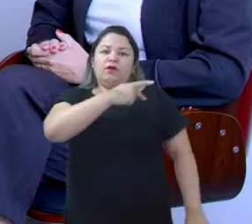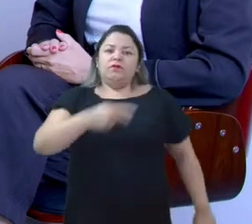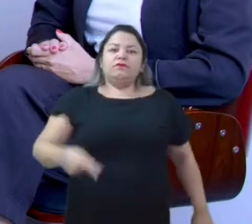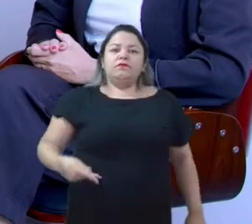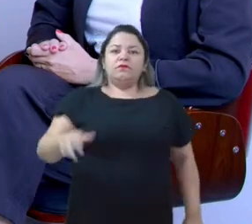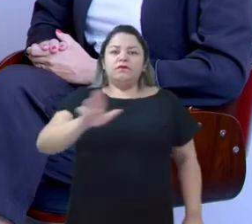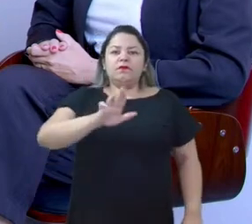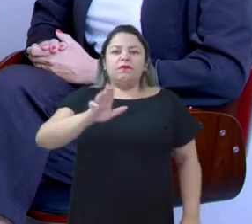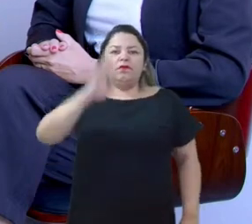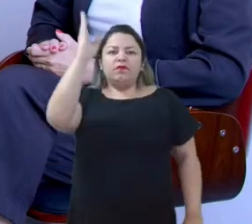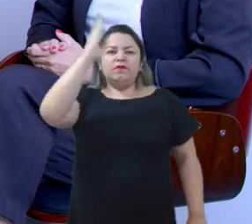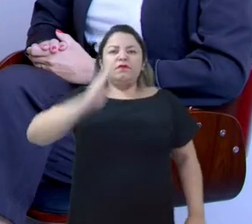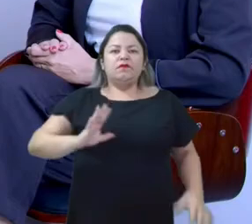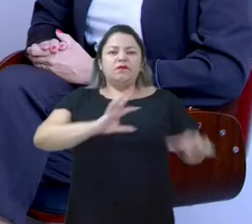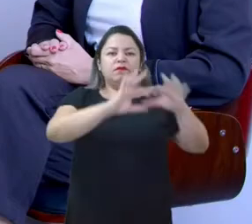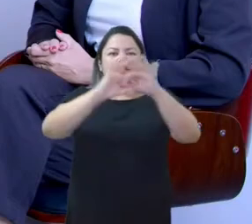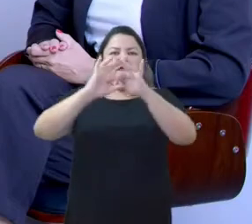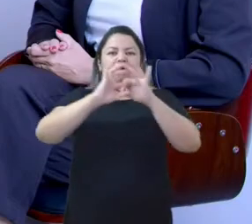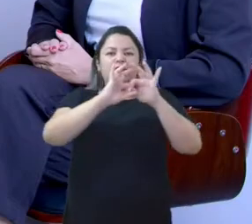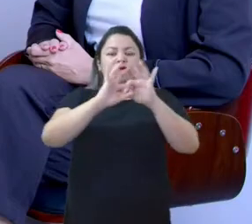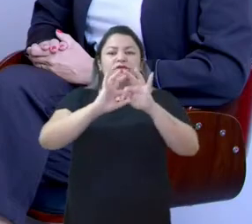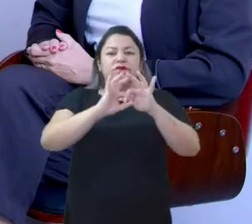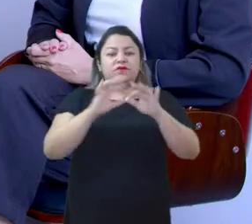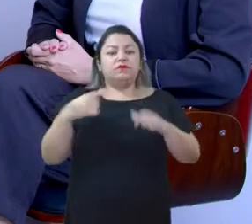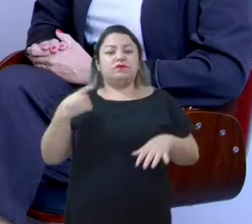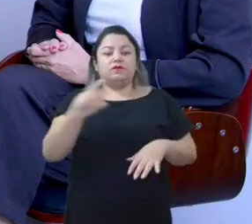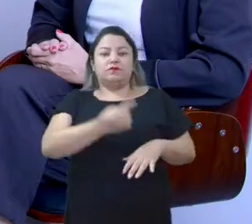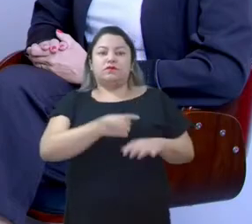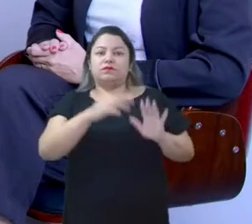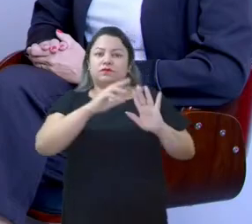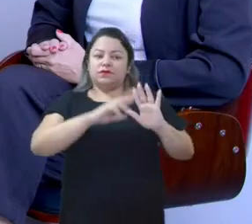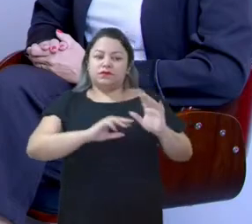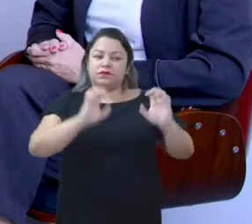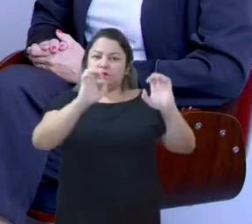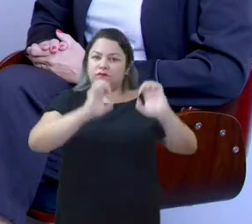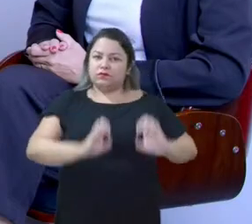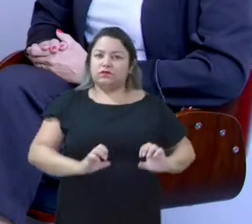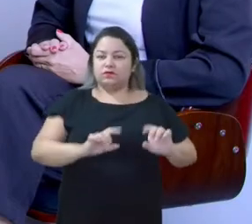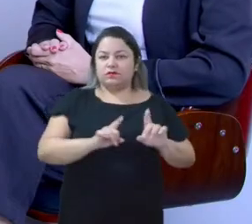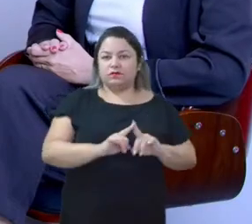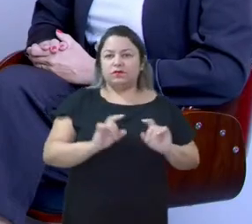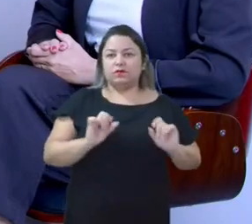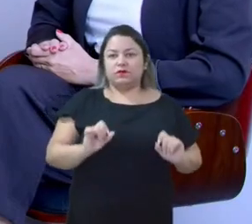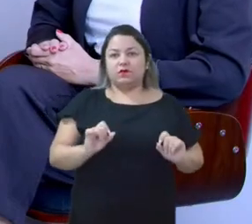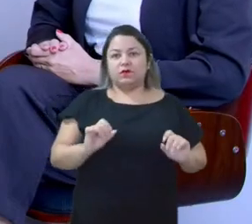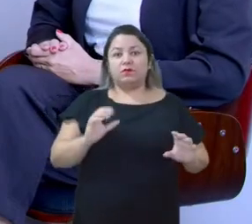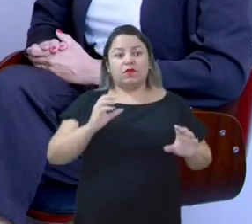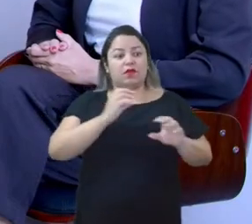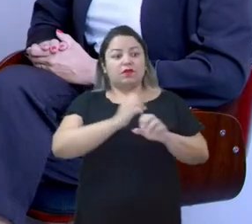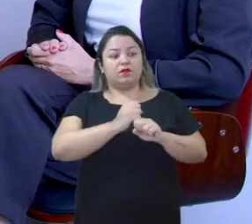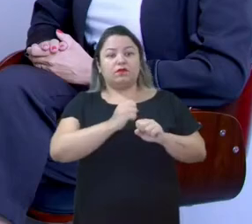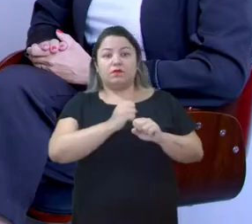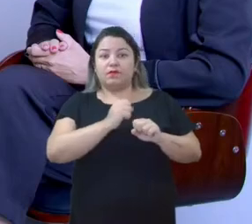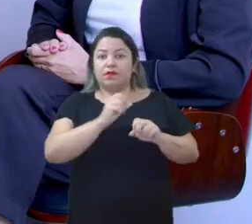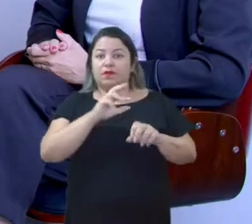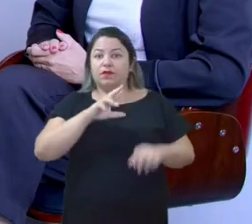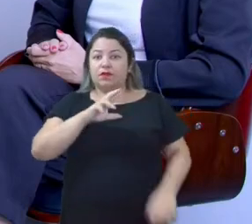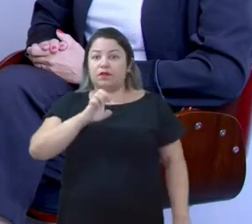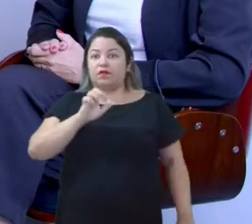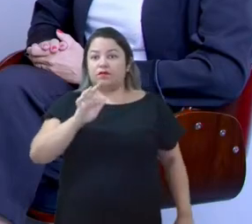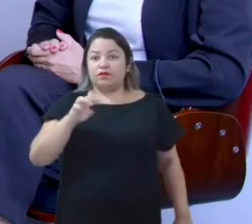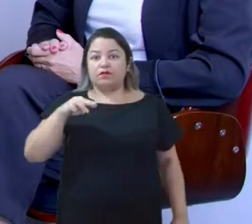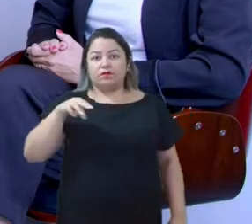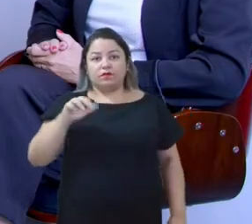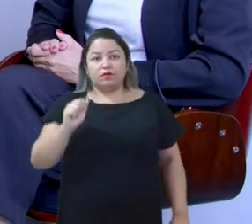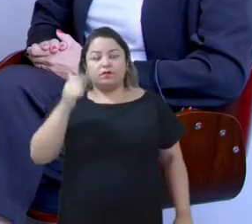brasileiro, numa grande aliança, nós fizemos a maior reforma estruturante da economia, que é a reforma tributária. E a reforma tributária, ela